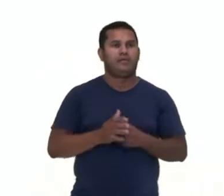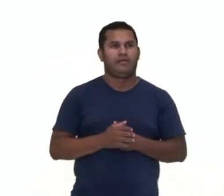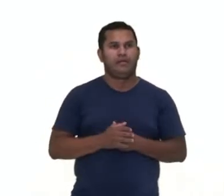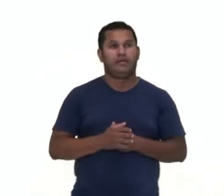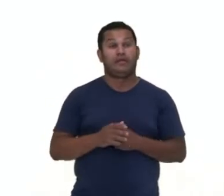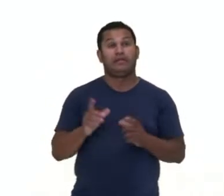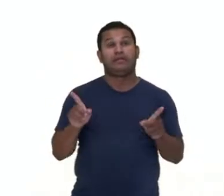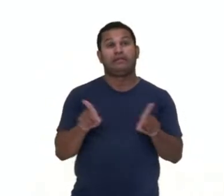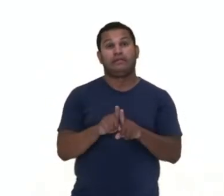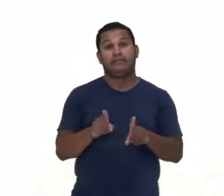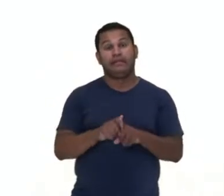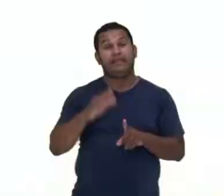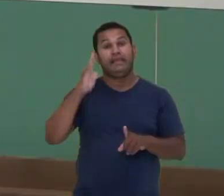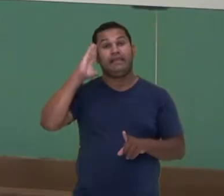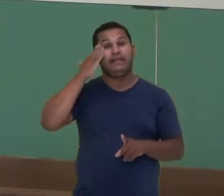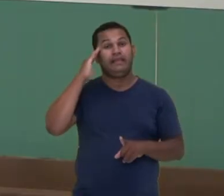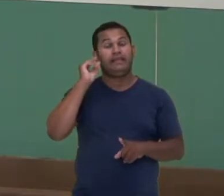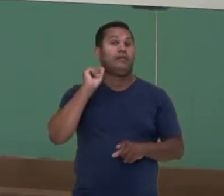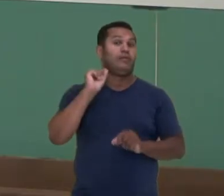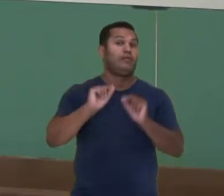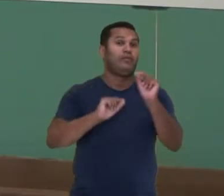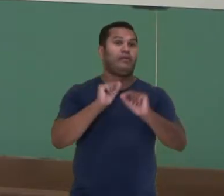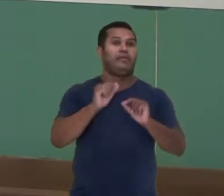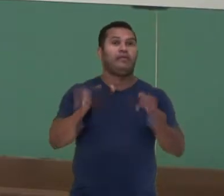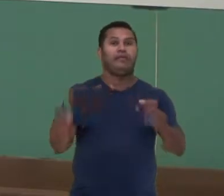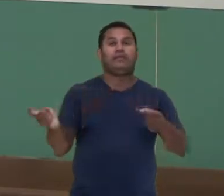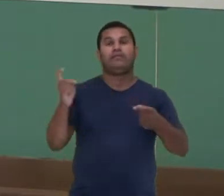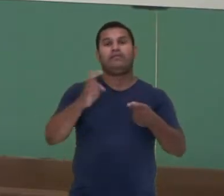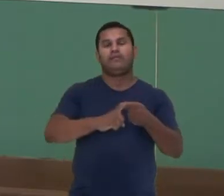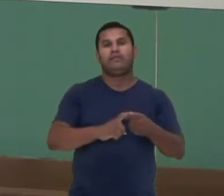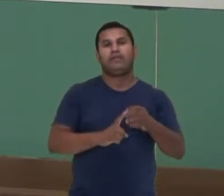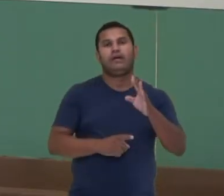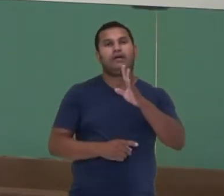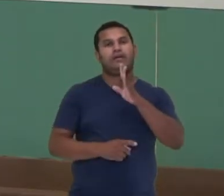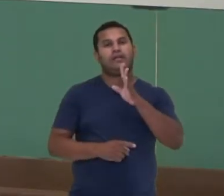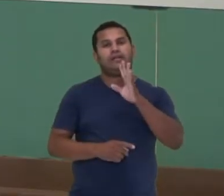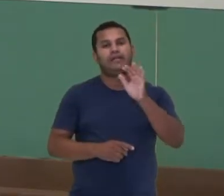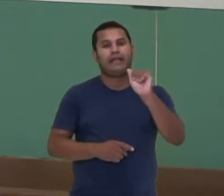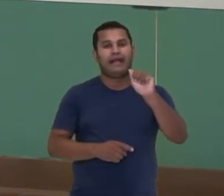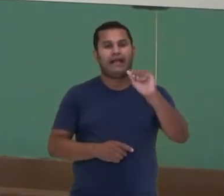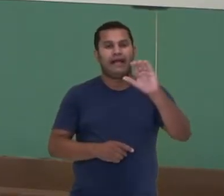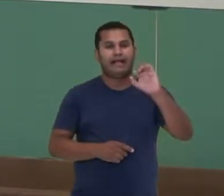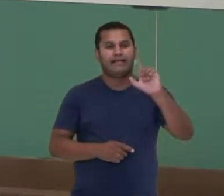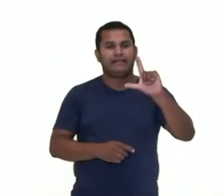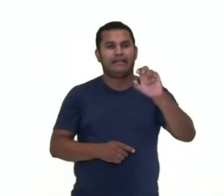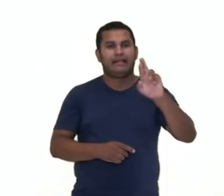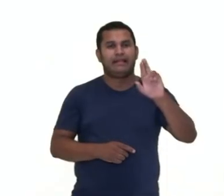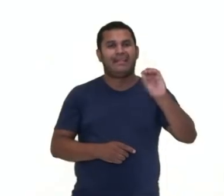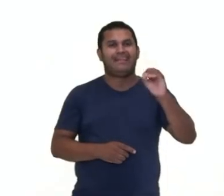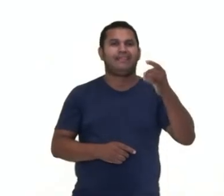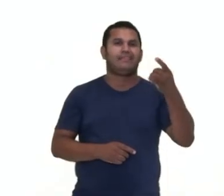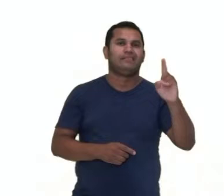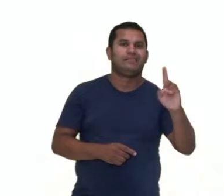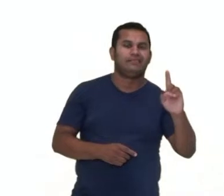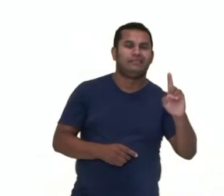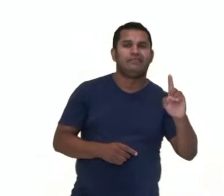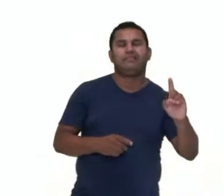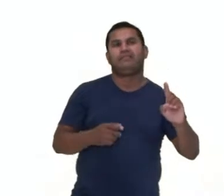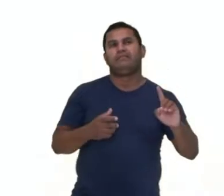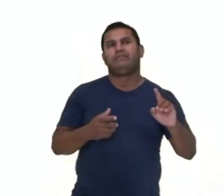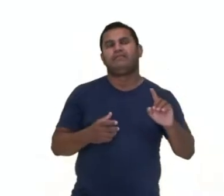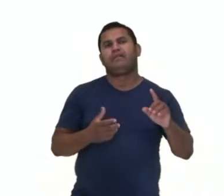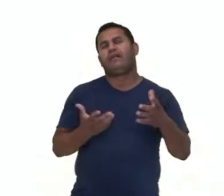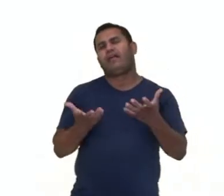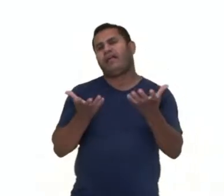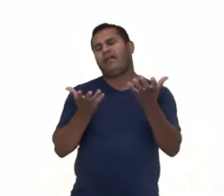de segurança. Então vamos lá comigo, queridos. Bem, o que a gente precisa saber dessa aula, né? É que vocês conheçam, né,